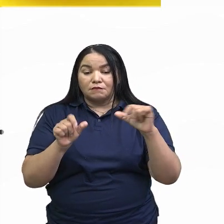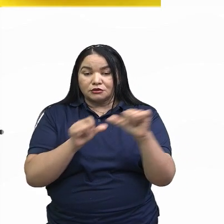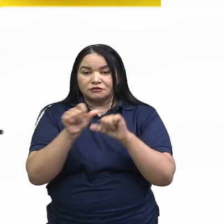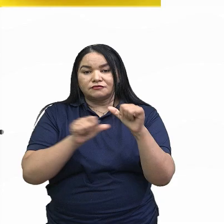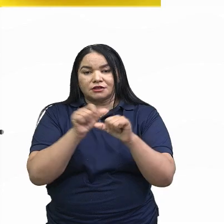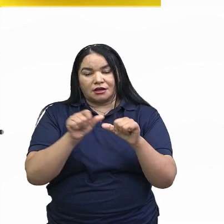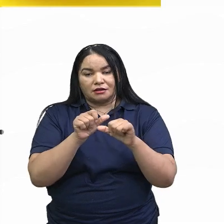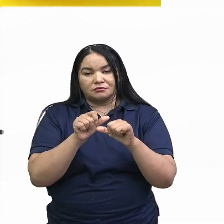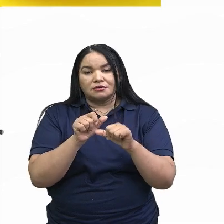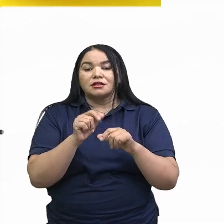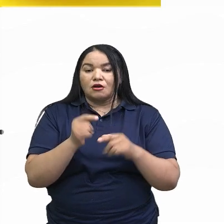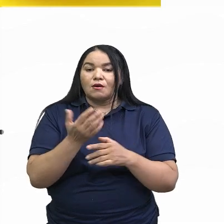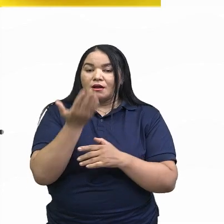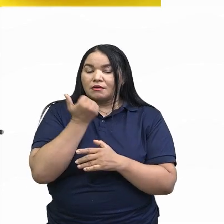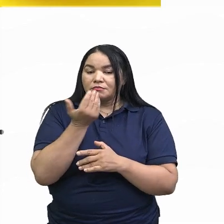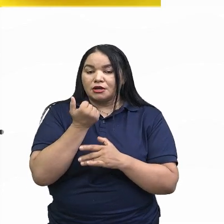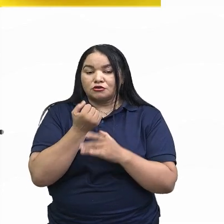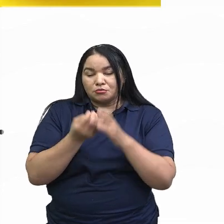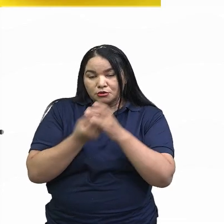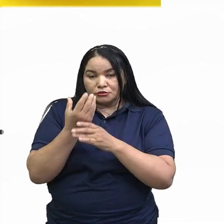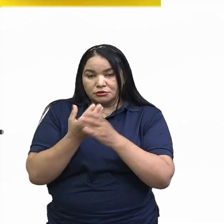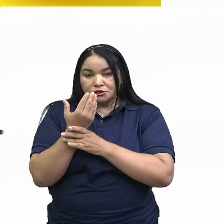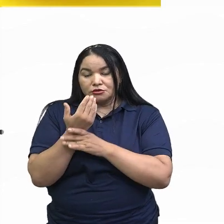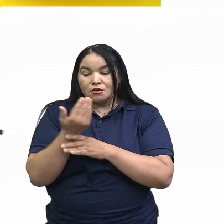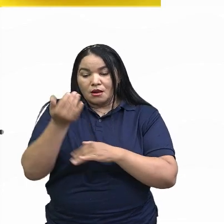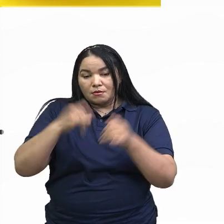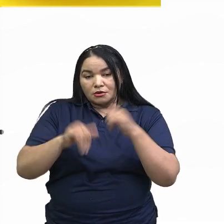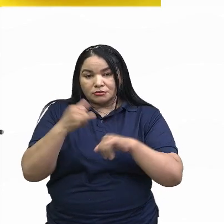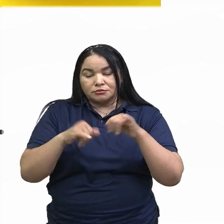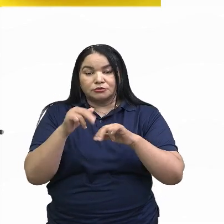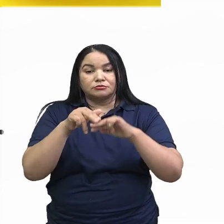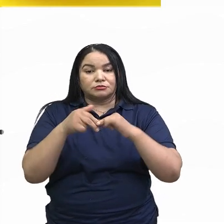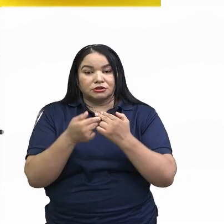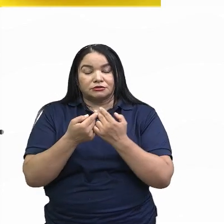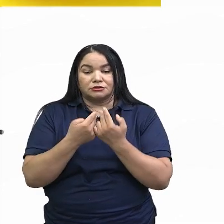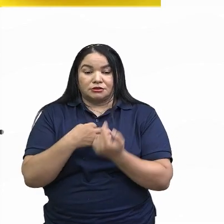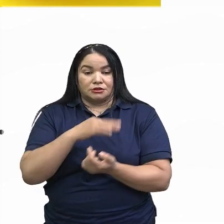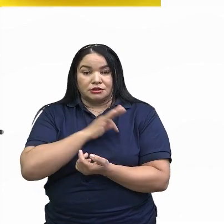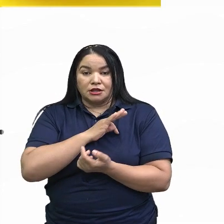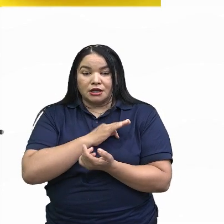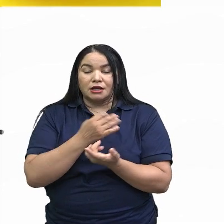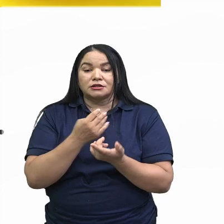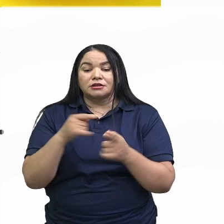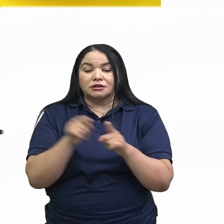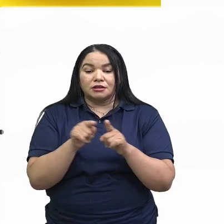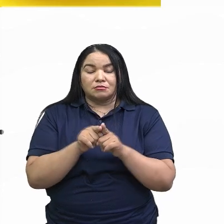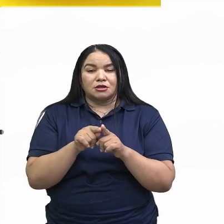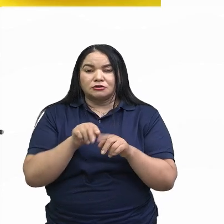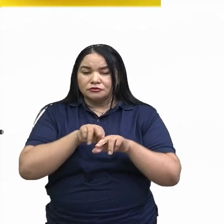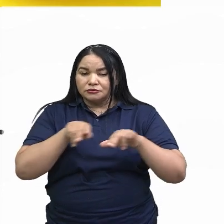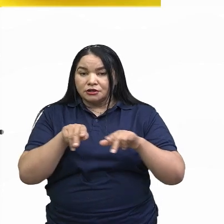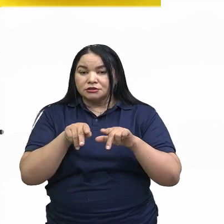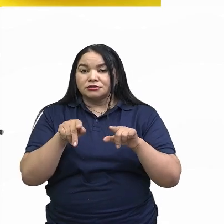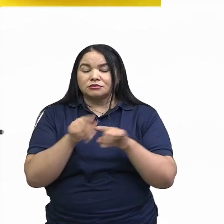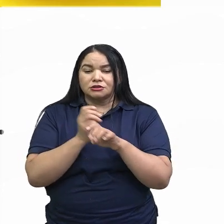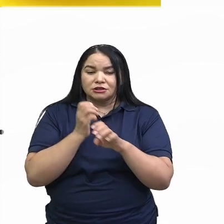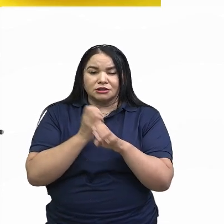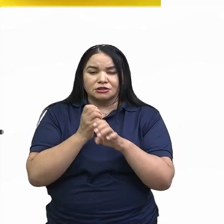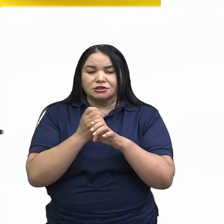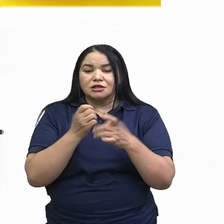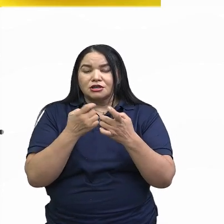aí esses alimentos são produzidos em laboratório por meio de técnicas artificiais de engenharia